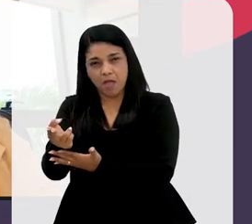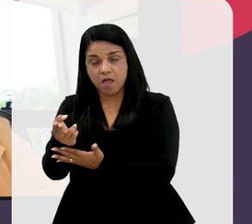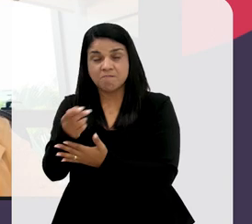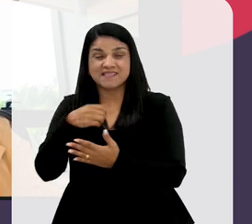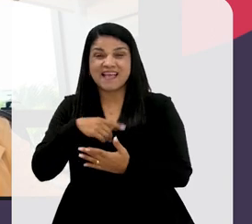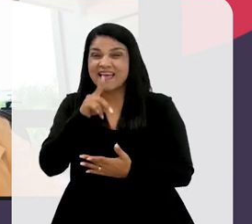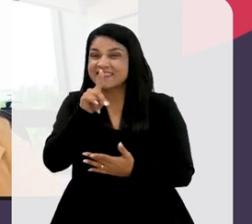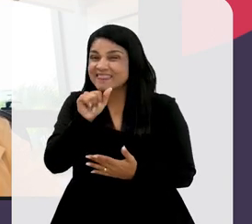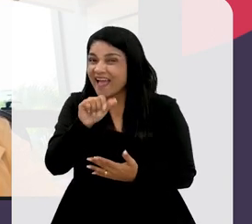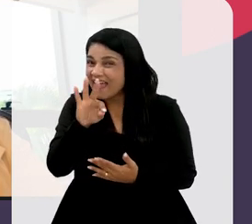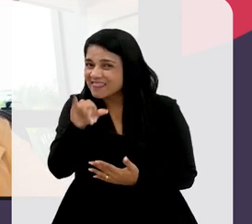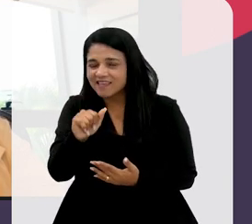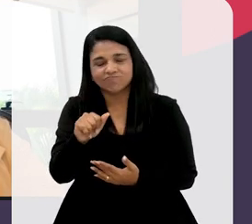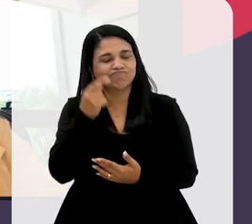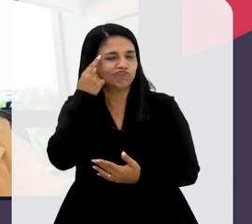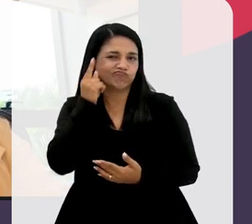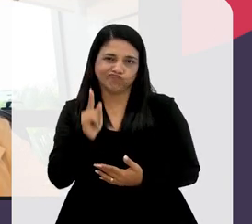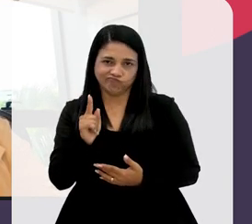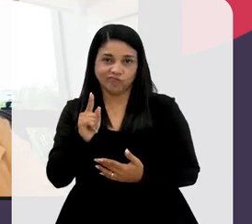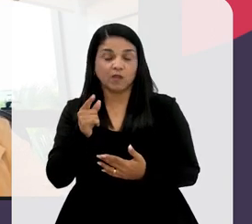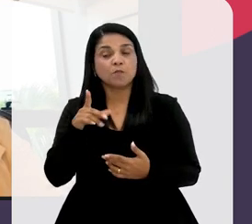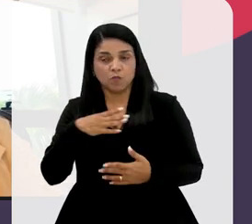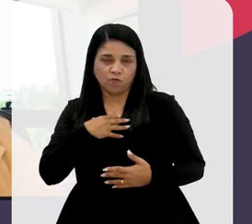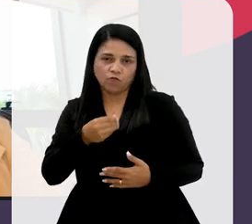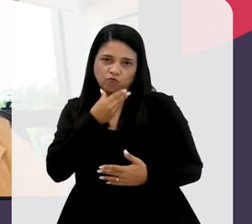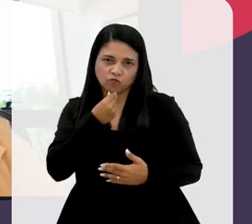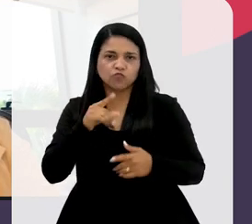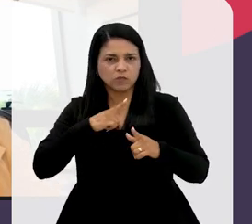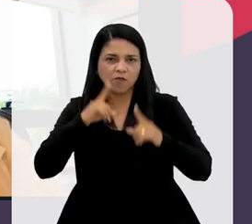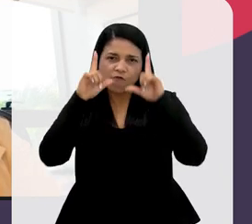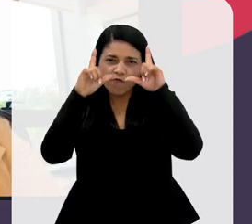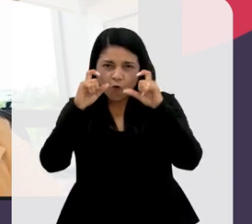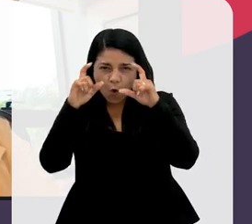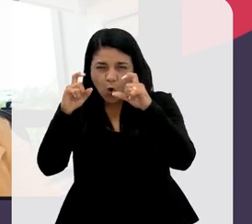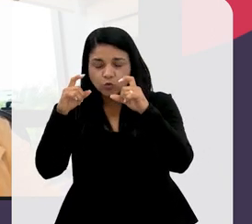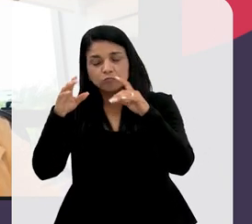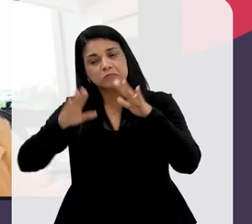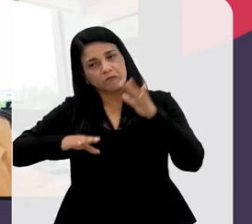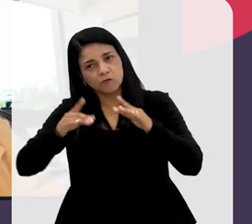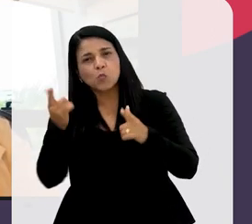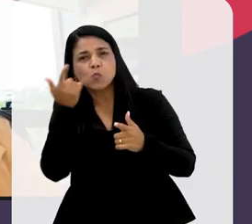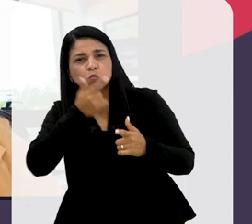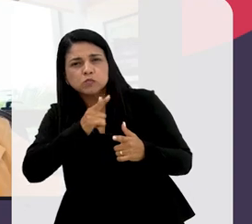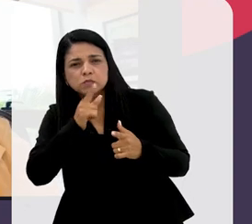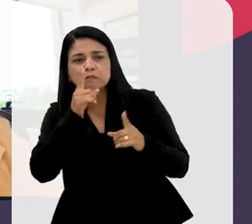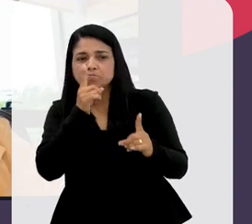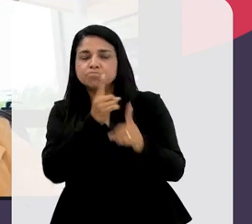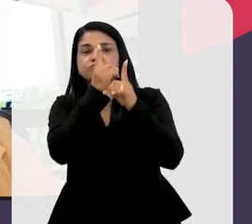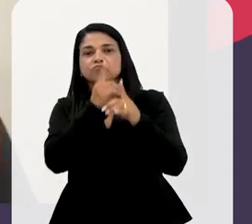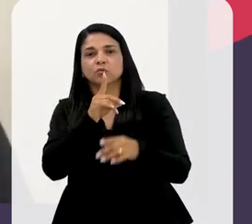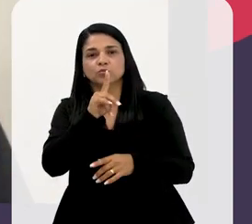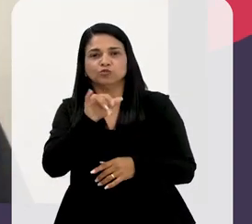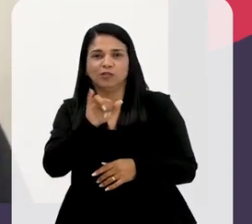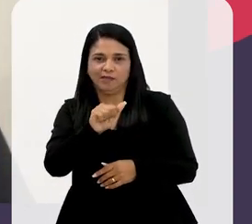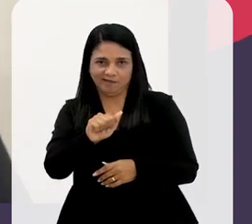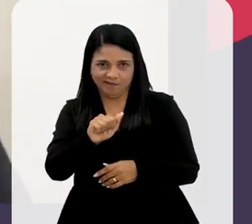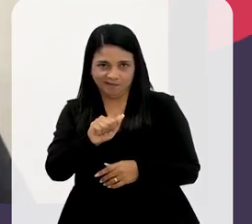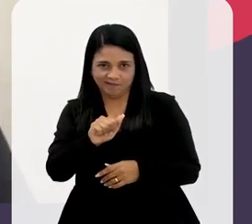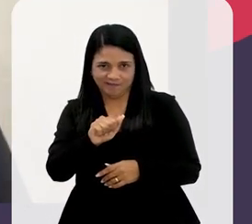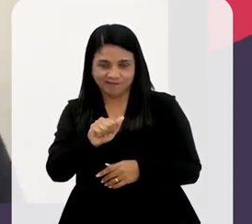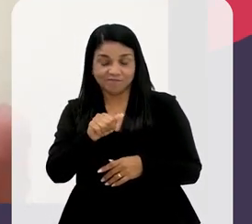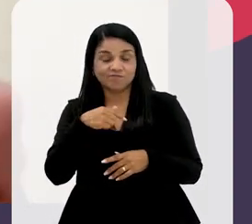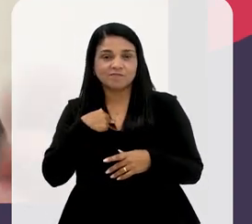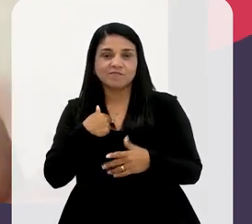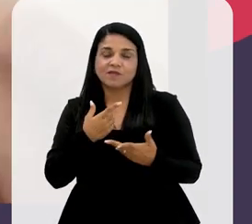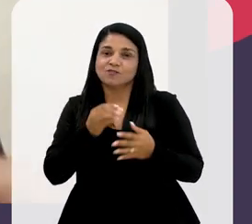sei precisar essa data. Eu tenho a foto, aliás, meu filho tem a foto. Pela foto, talvez eu consiga ver quando ele. Mas é a data que a